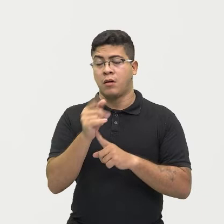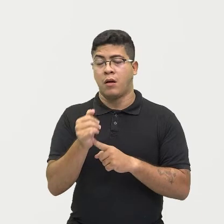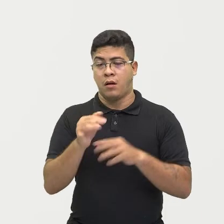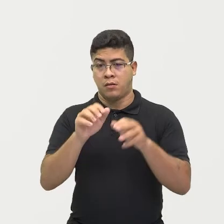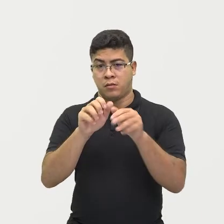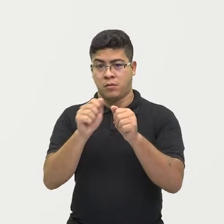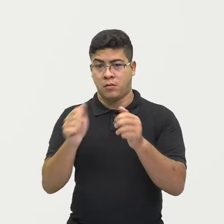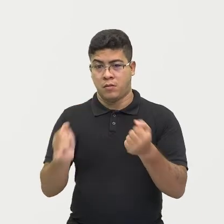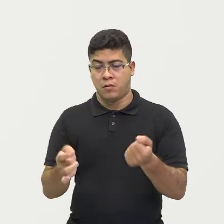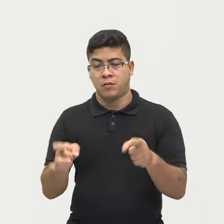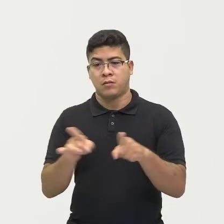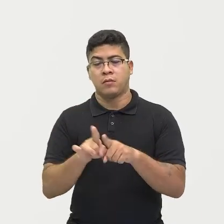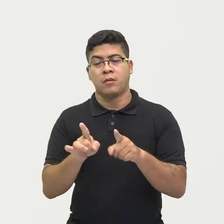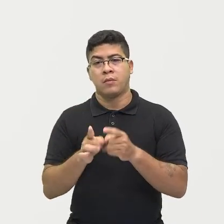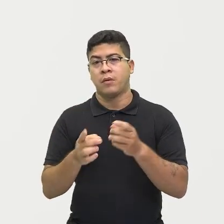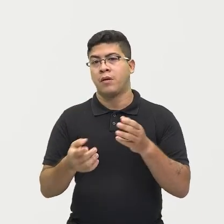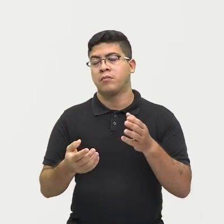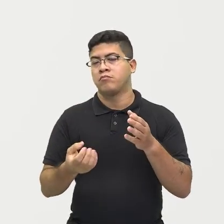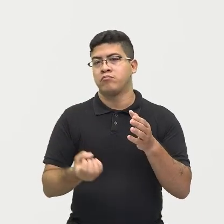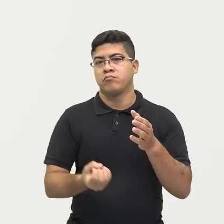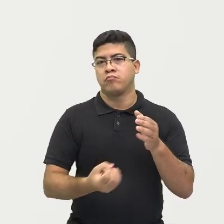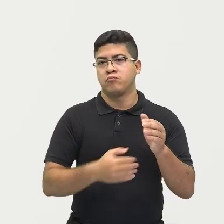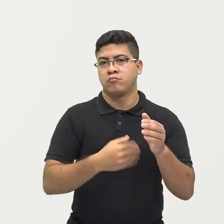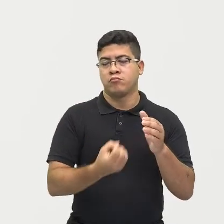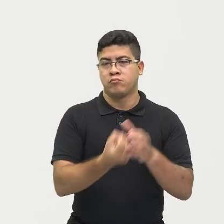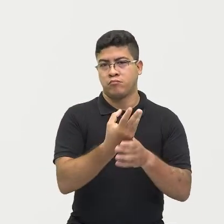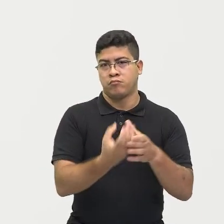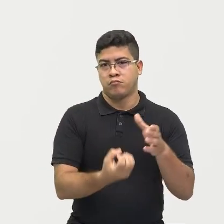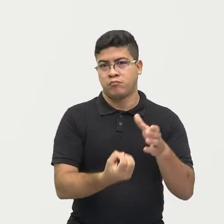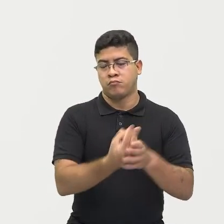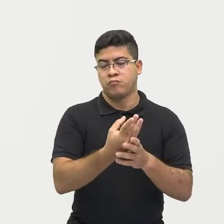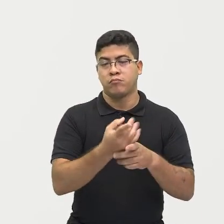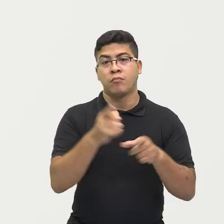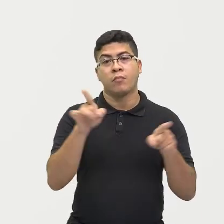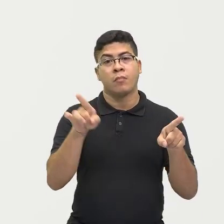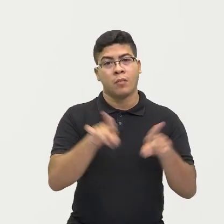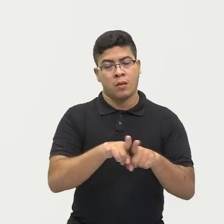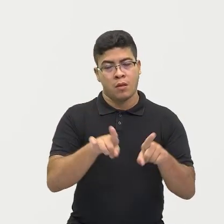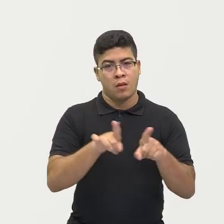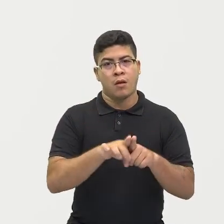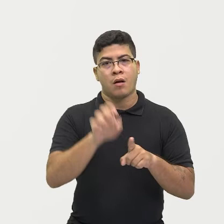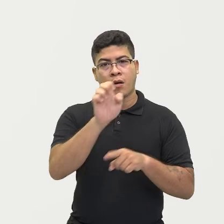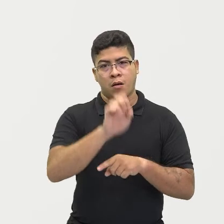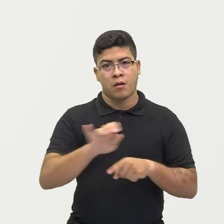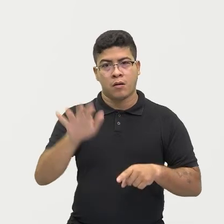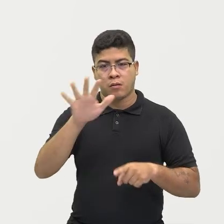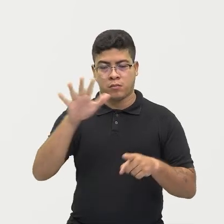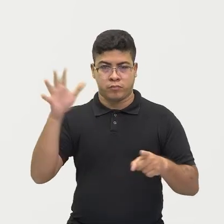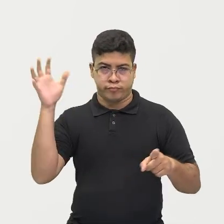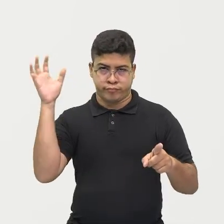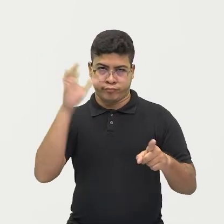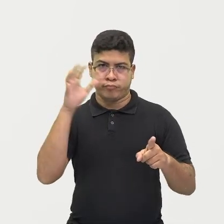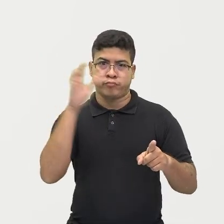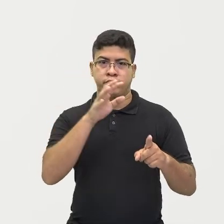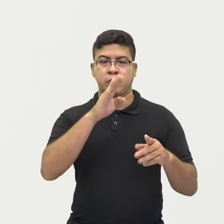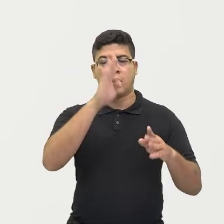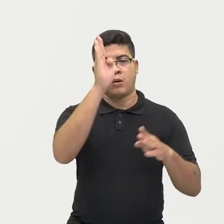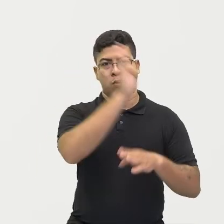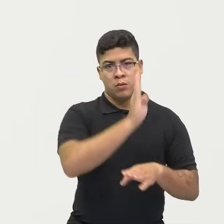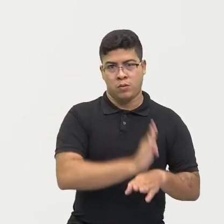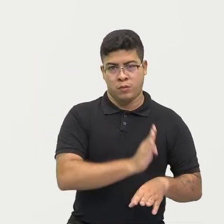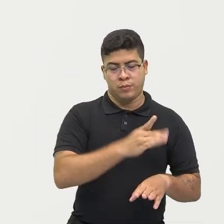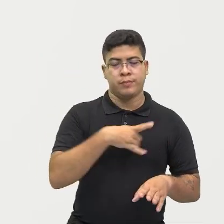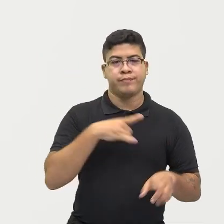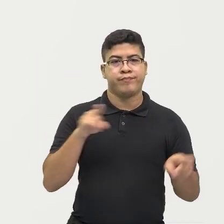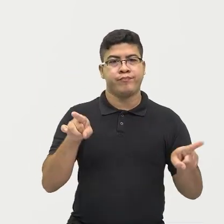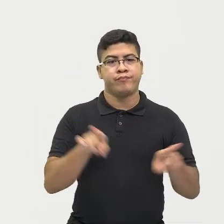produção literária modernista brasileira também foi influenciada pelas vanguardas europeias. Na literatura, a influência